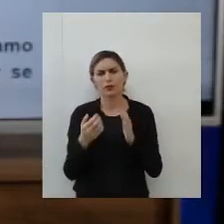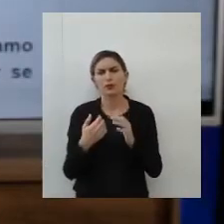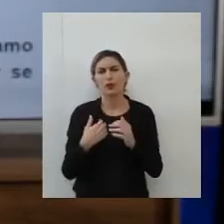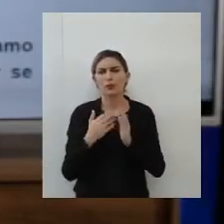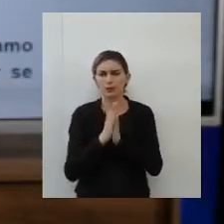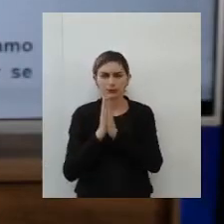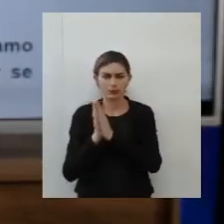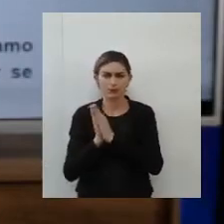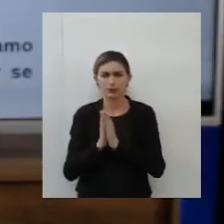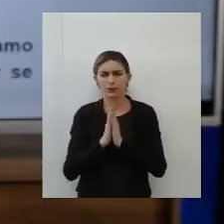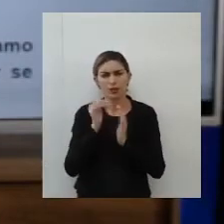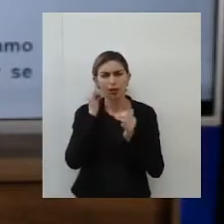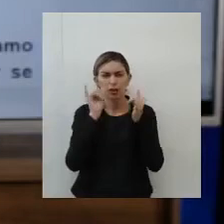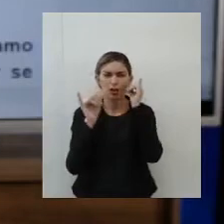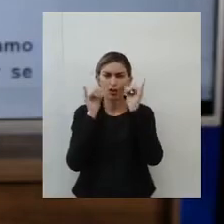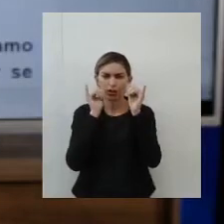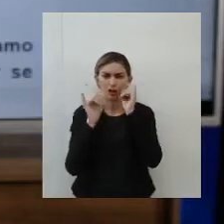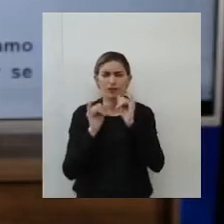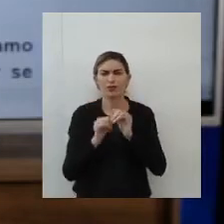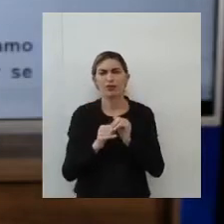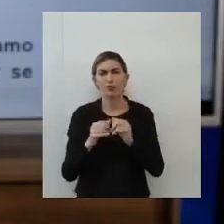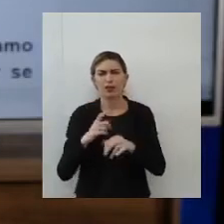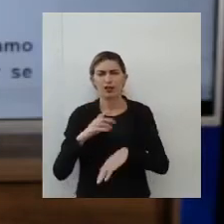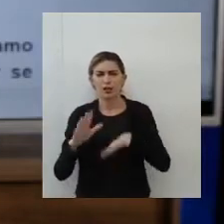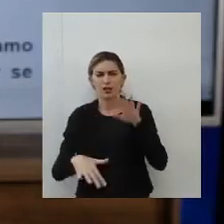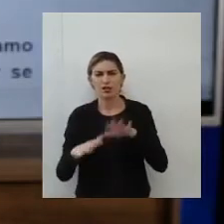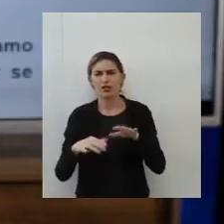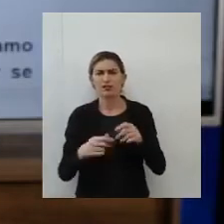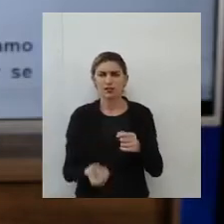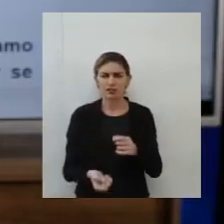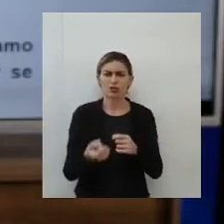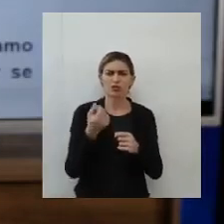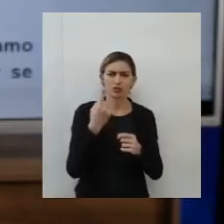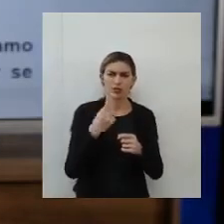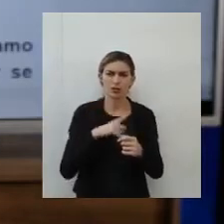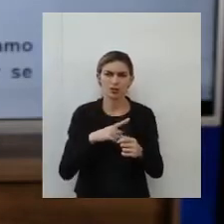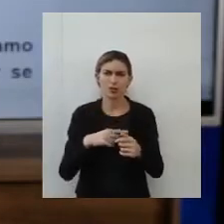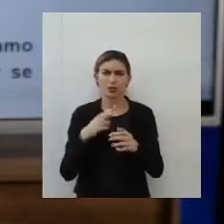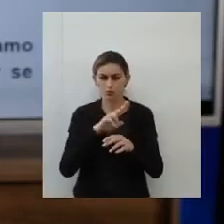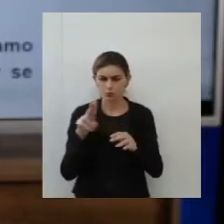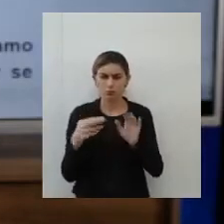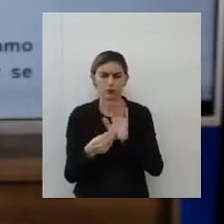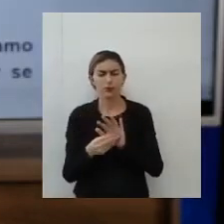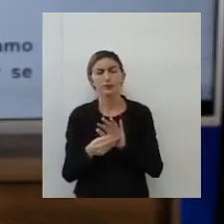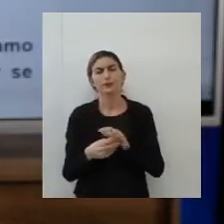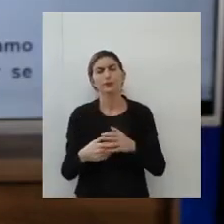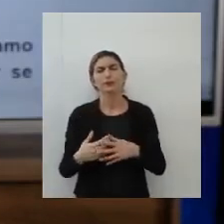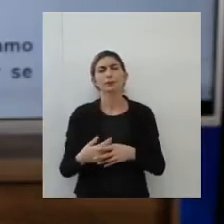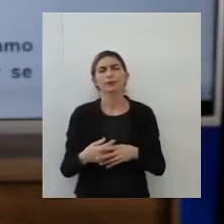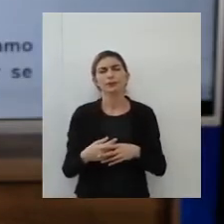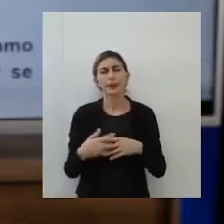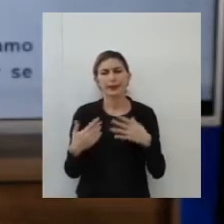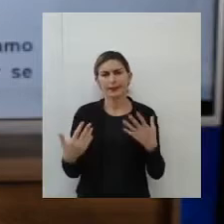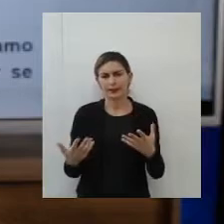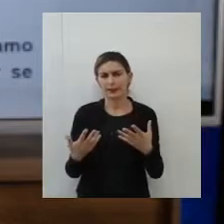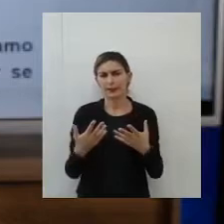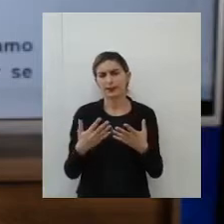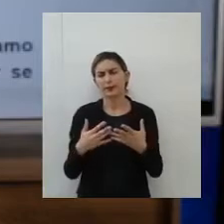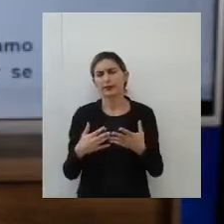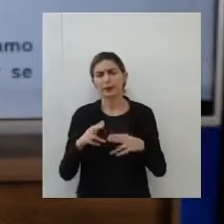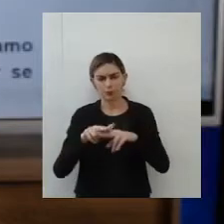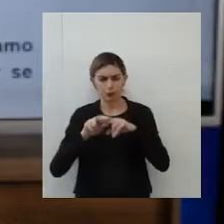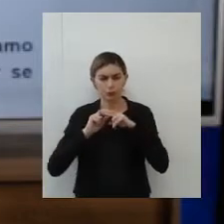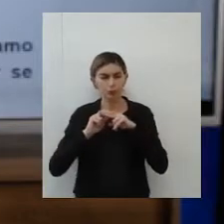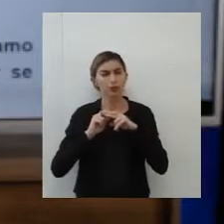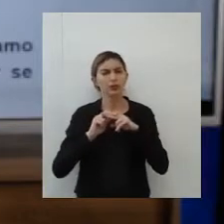por favor, evita nickname, porque tem hora que fica estranho, tá? Bota teu nome. O fator que